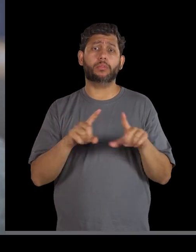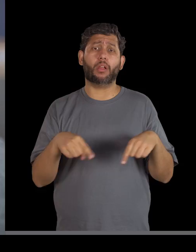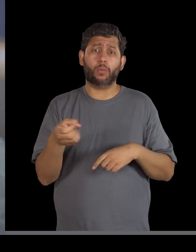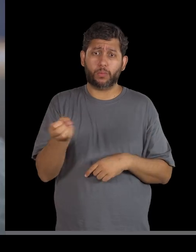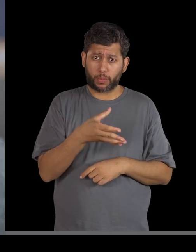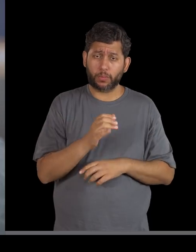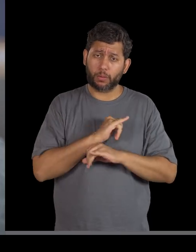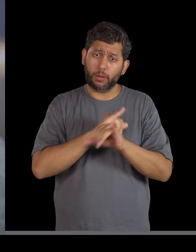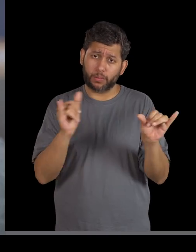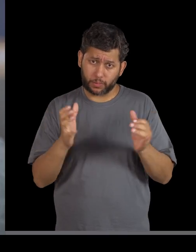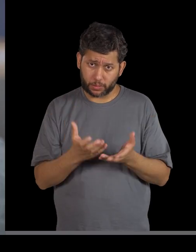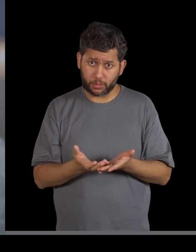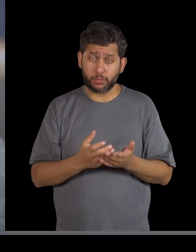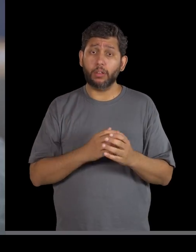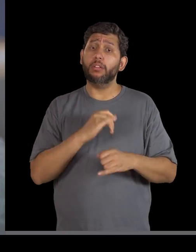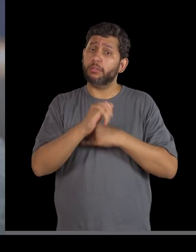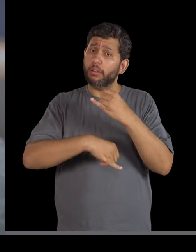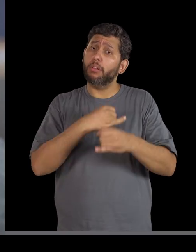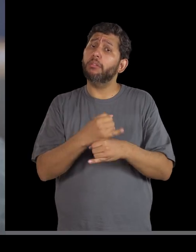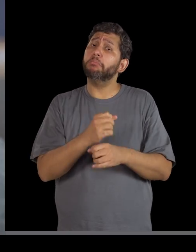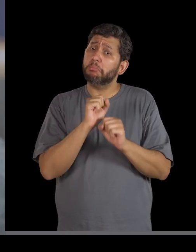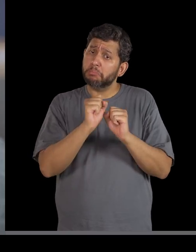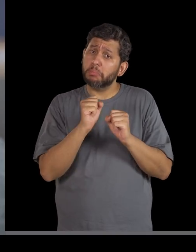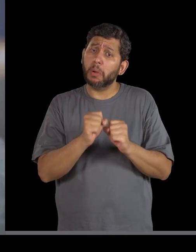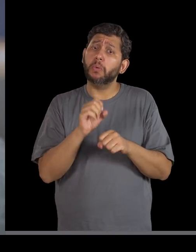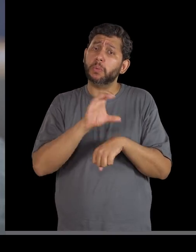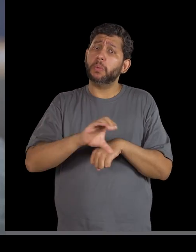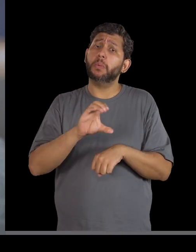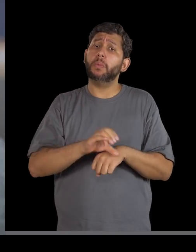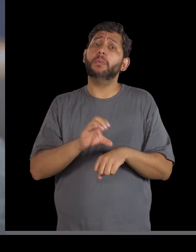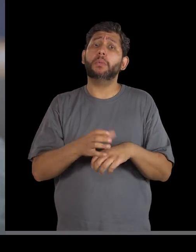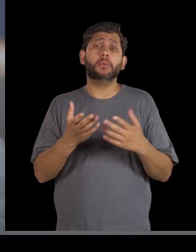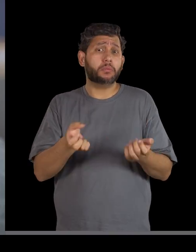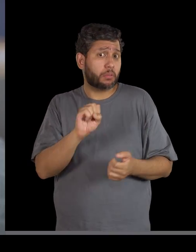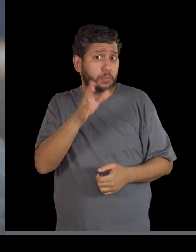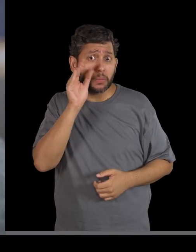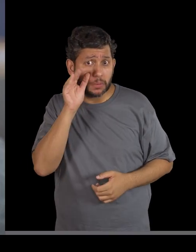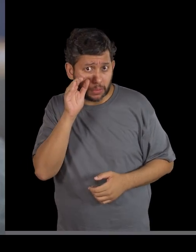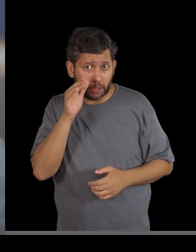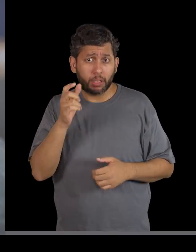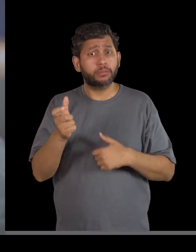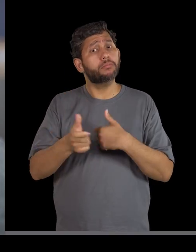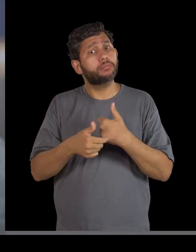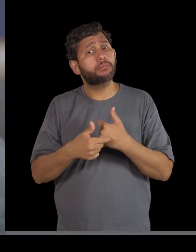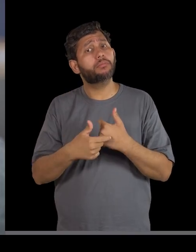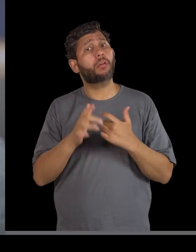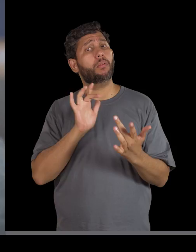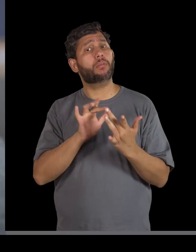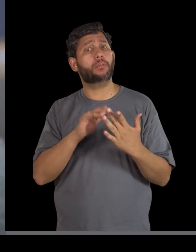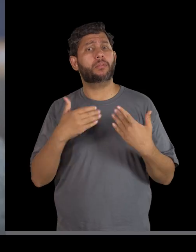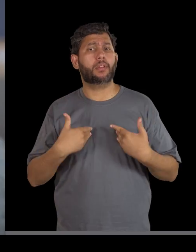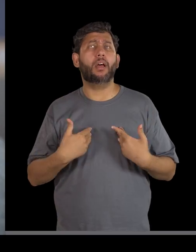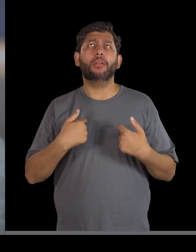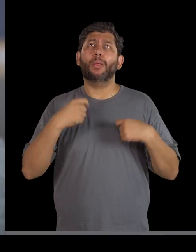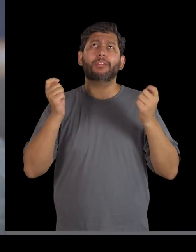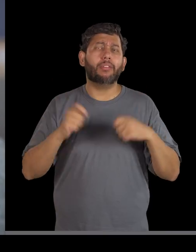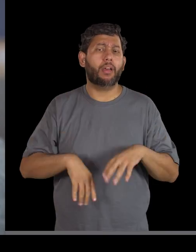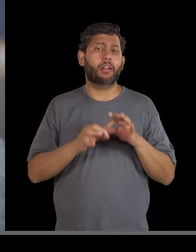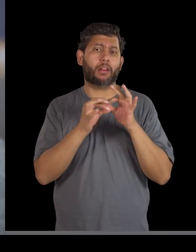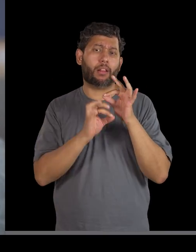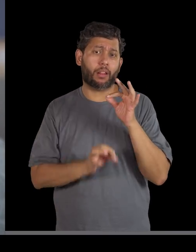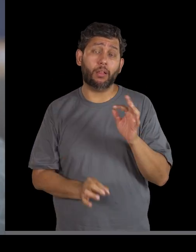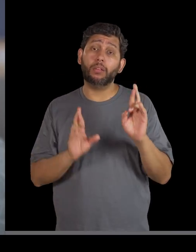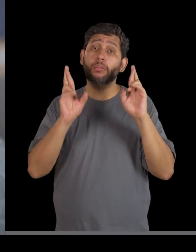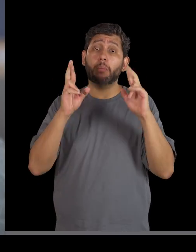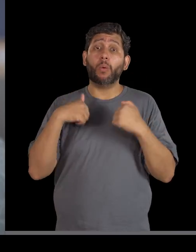Tô pensando em fazer um curso desses online, porque eu sei que muita gente quer saber mais sobre isso. Tem muito mais coisa para falar sobre, gente, muito mais coisas.